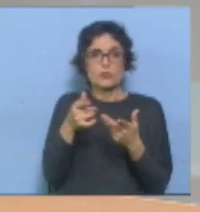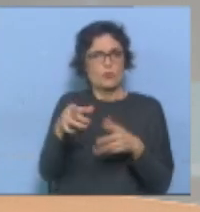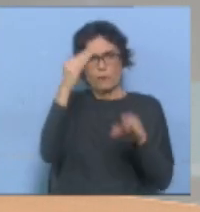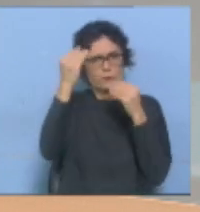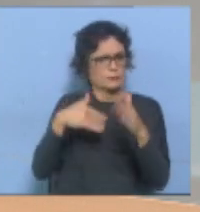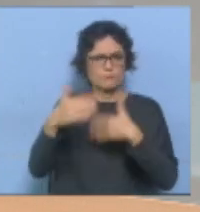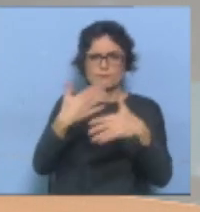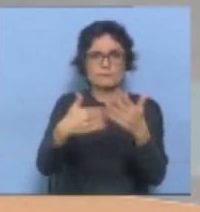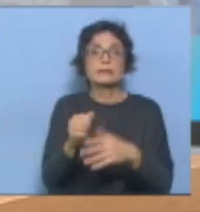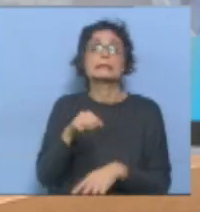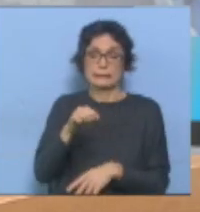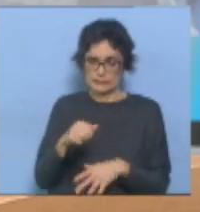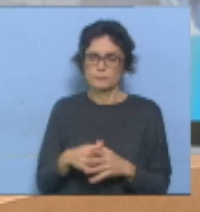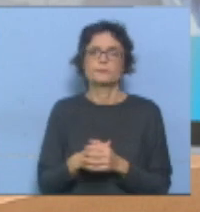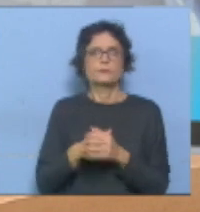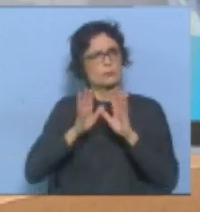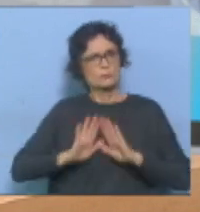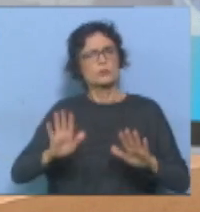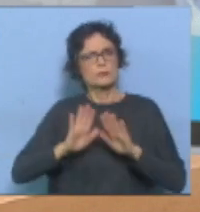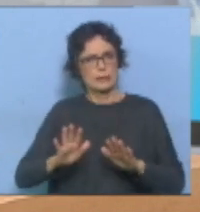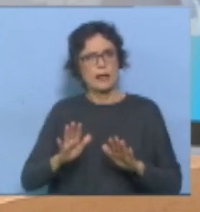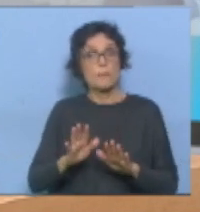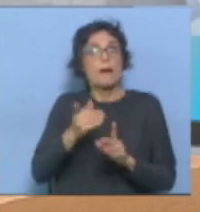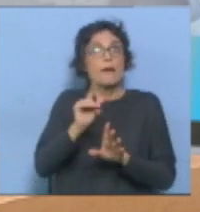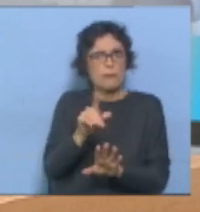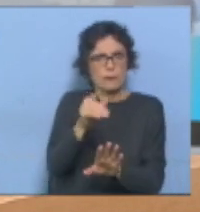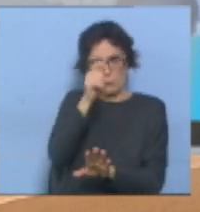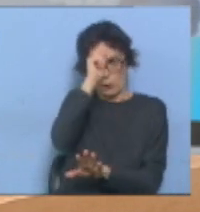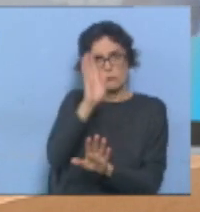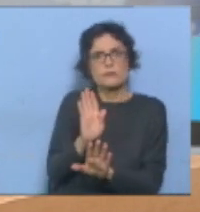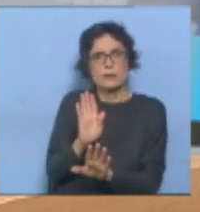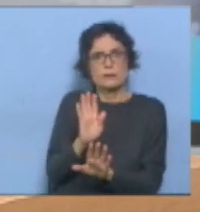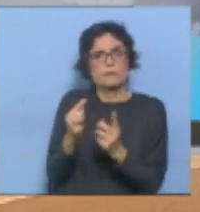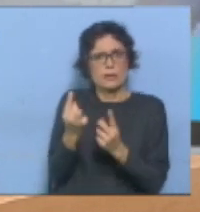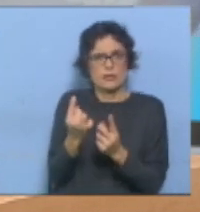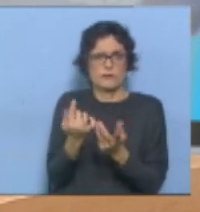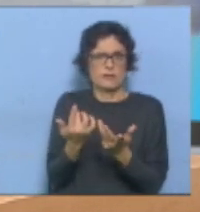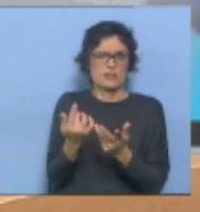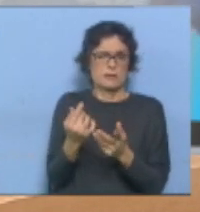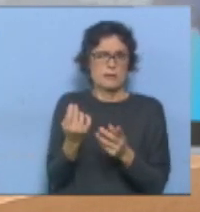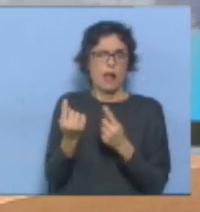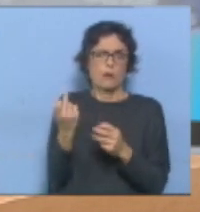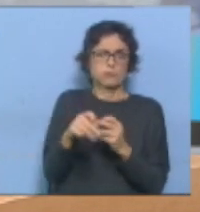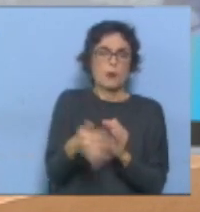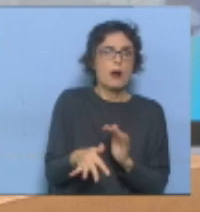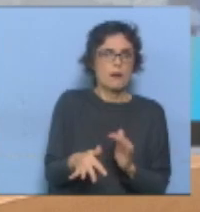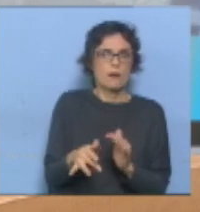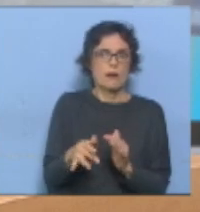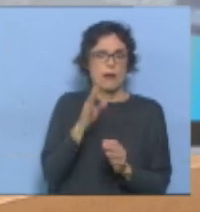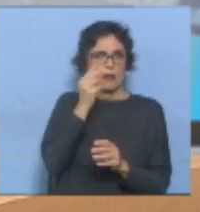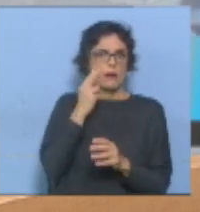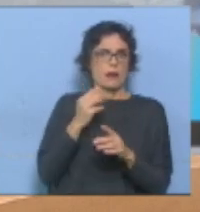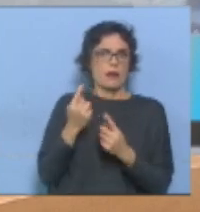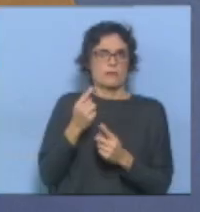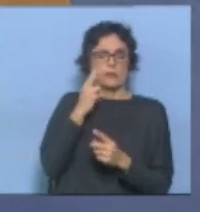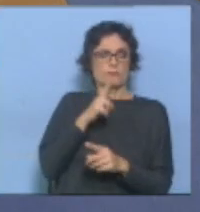cotidiano normal. Com mais tempo e com tranquilidade e com respeito. Às vezes não funciona, às vezes se ele fica mais enervado porque está